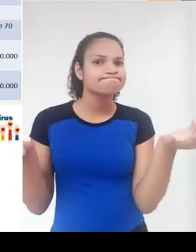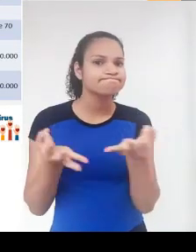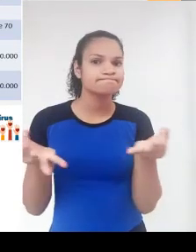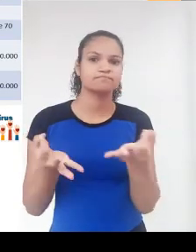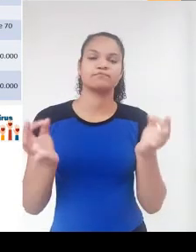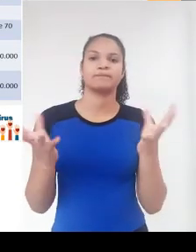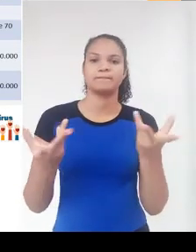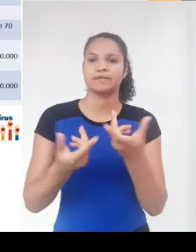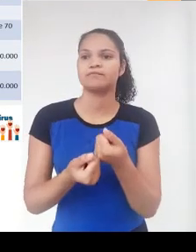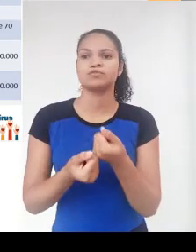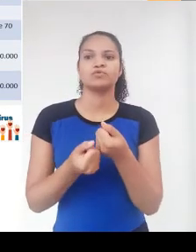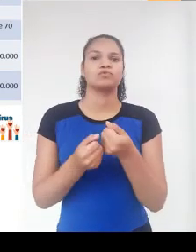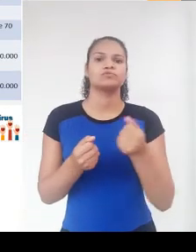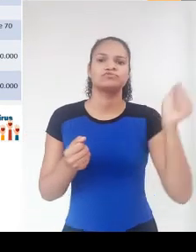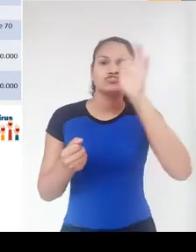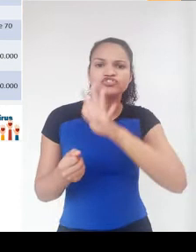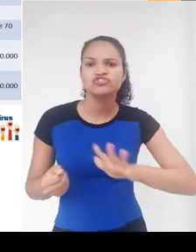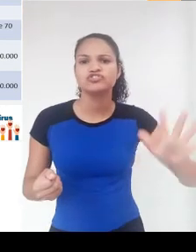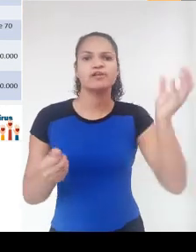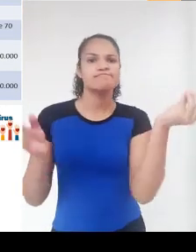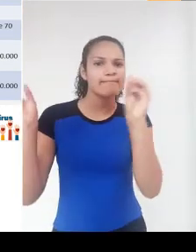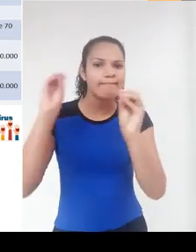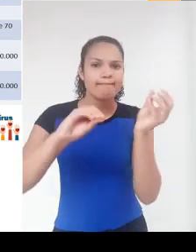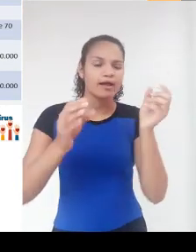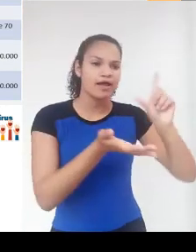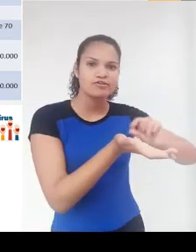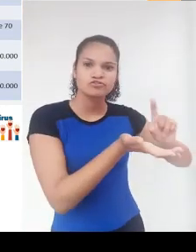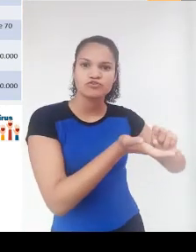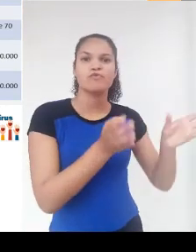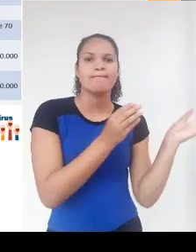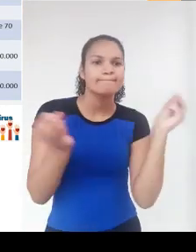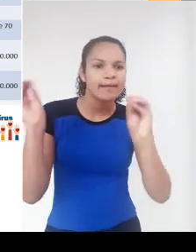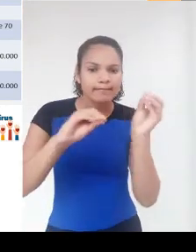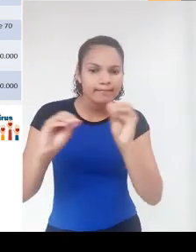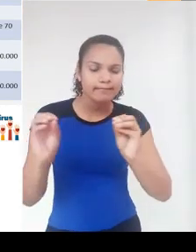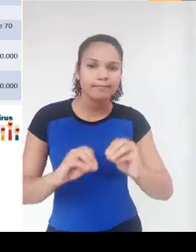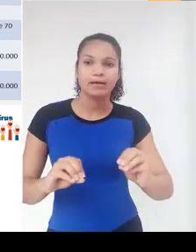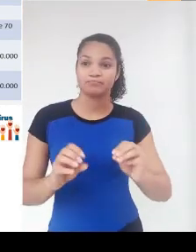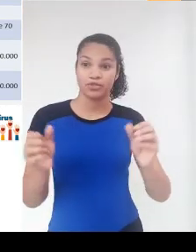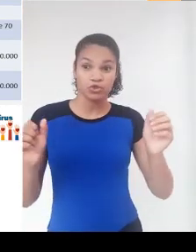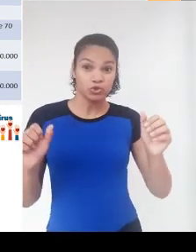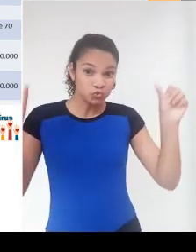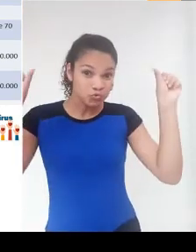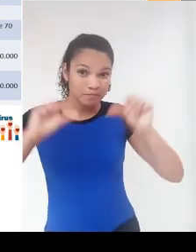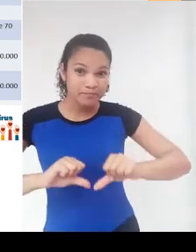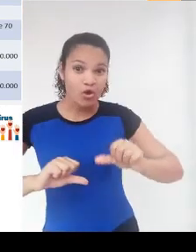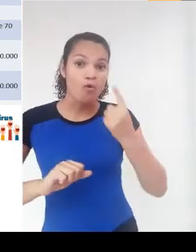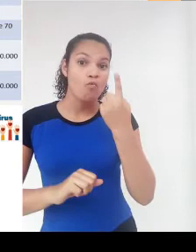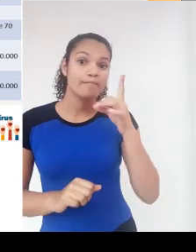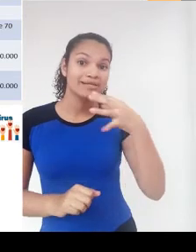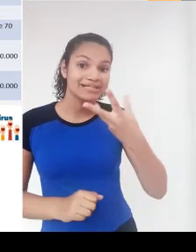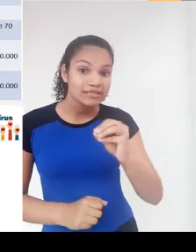com os dados do artigo, gerar esse quadro à direita e gerar a figura, que nós podemos ter, num pior cenário, 1 milhão de mortes